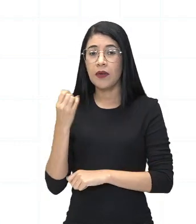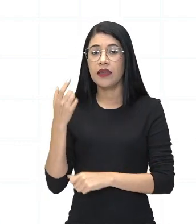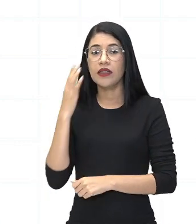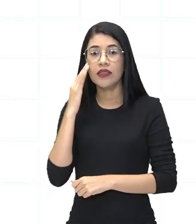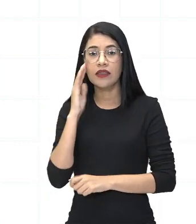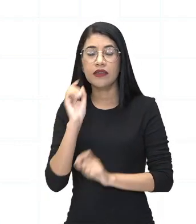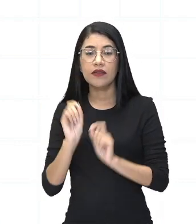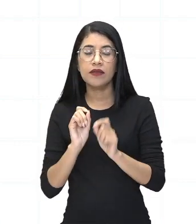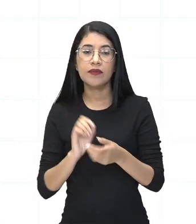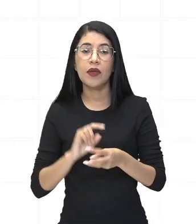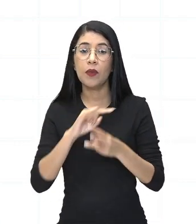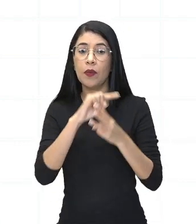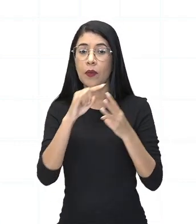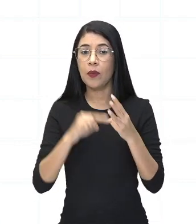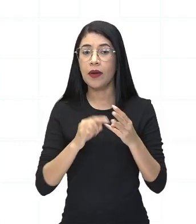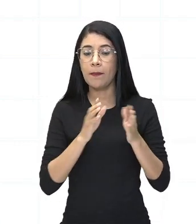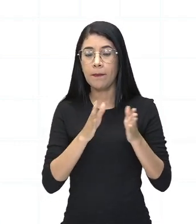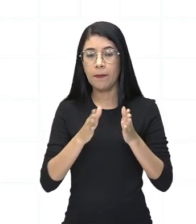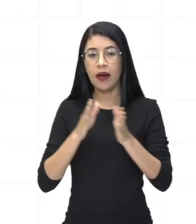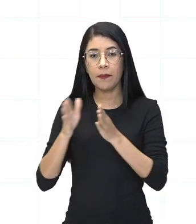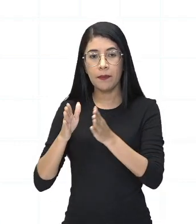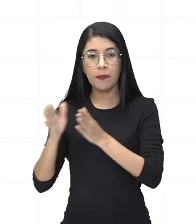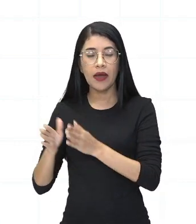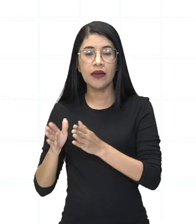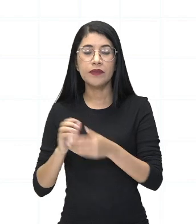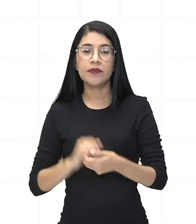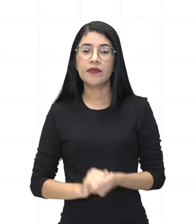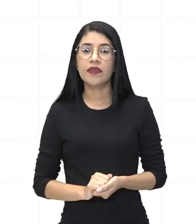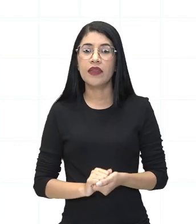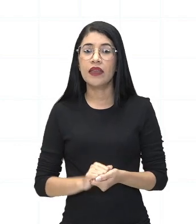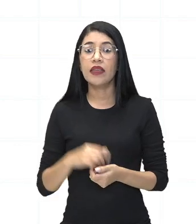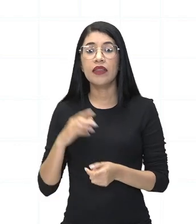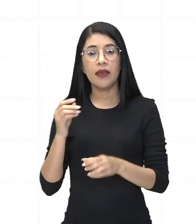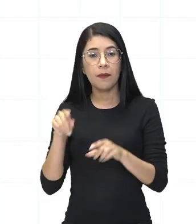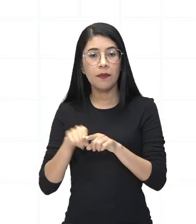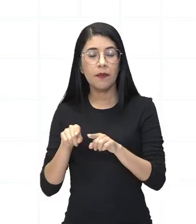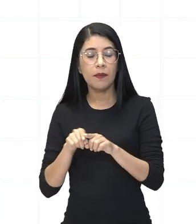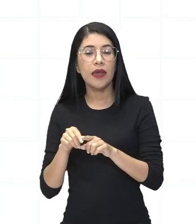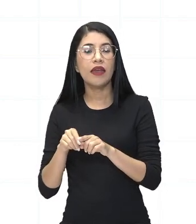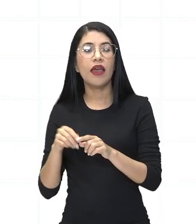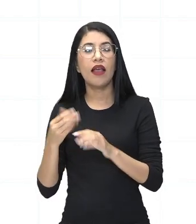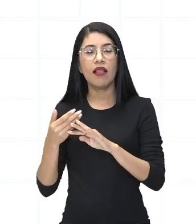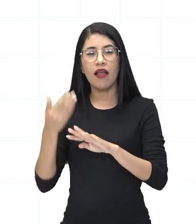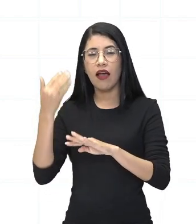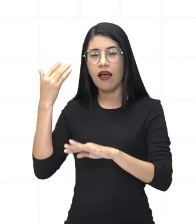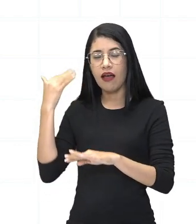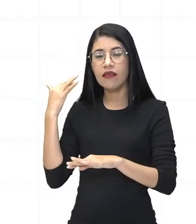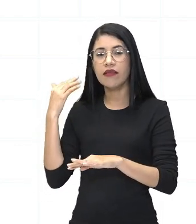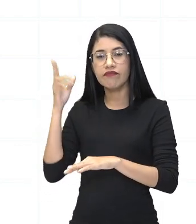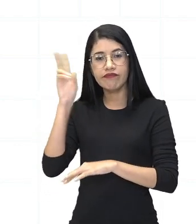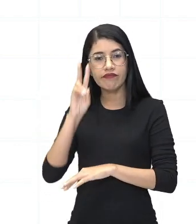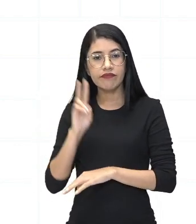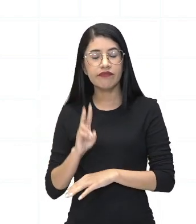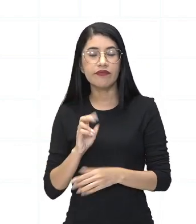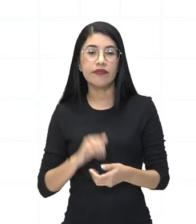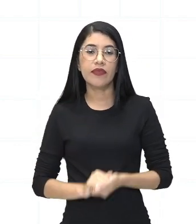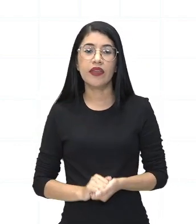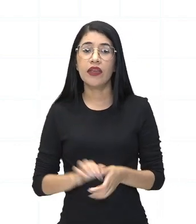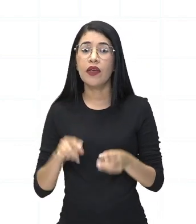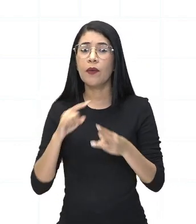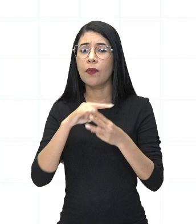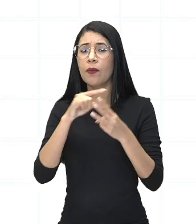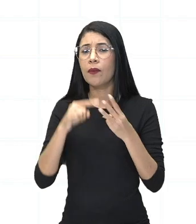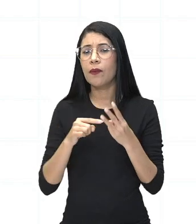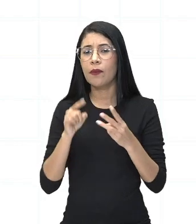considerarmos os 3 períodos citados e que são considerados como parte da pré-história. E quais